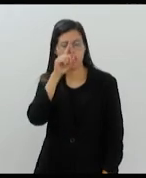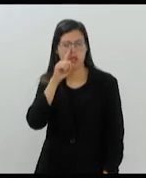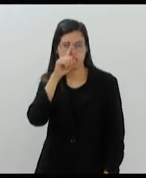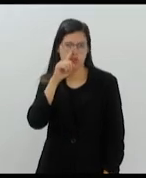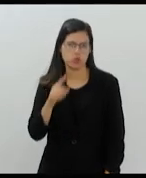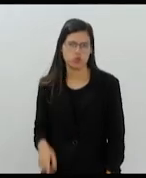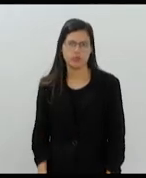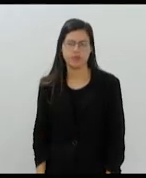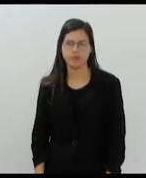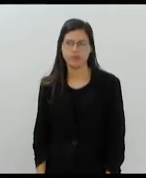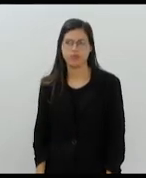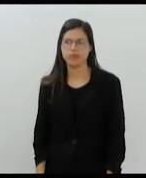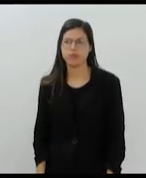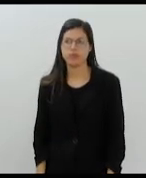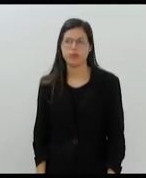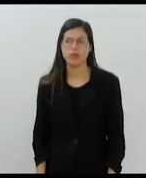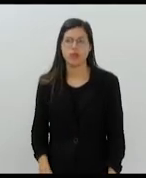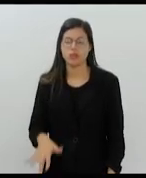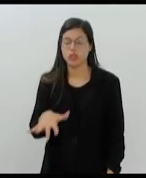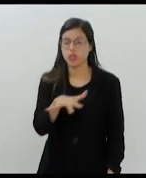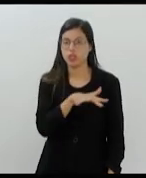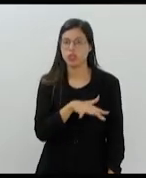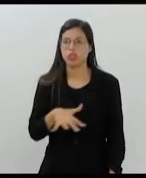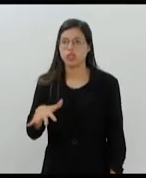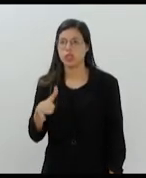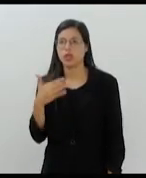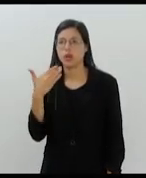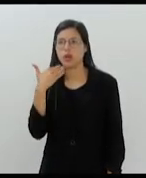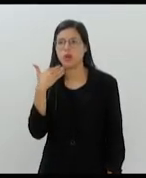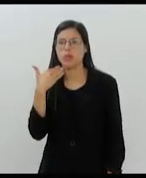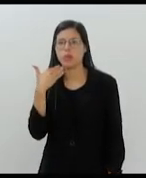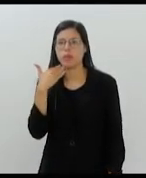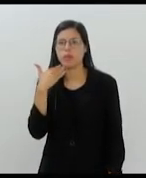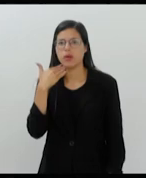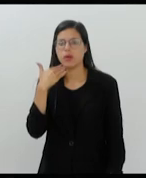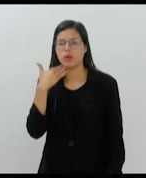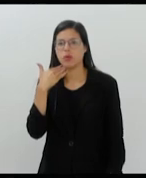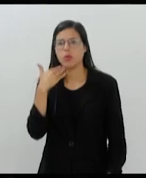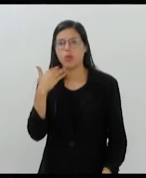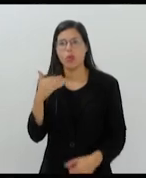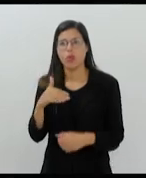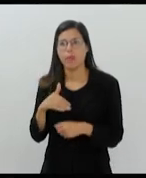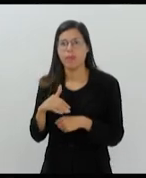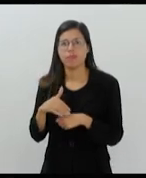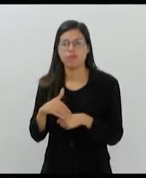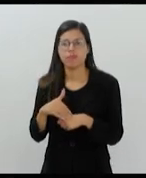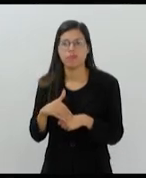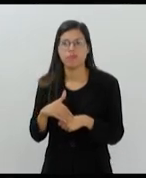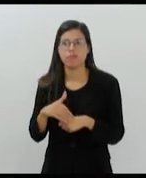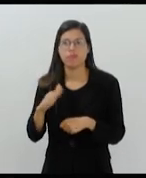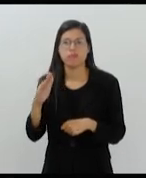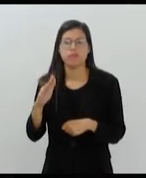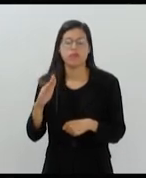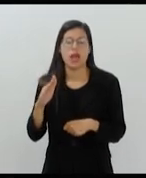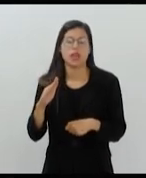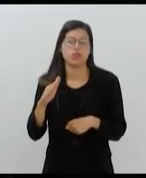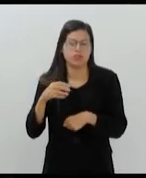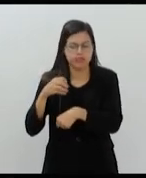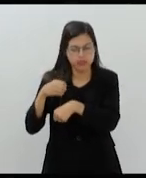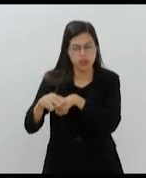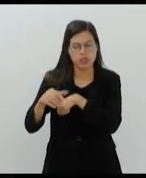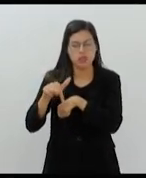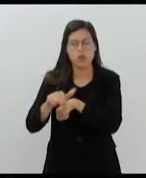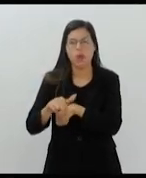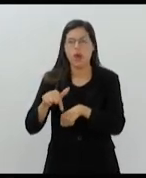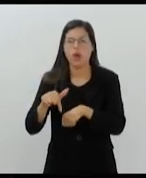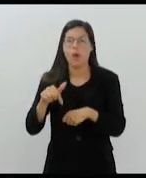possível. E, em geral, o banco mais indicado é um banco estatal da União, que é o Banco